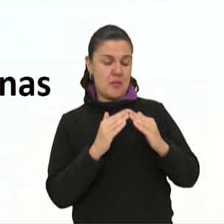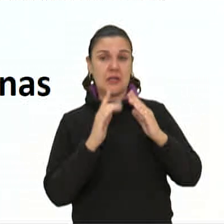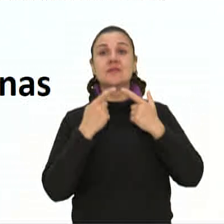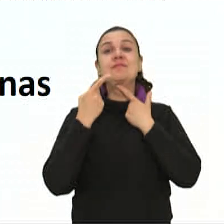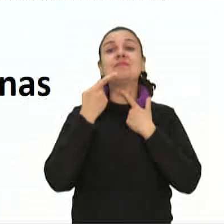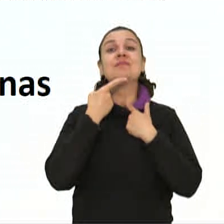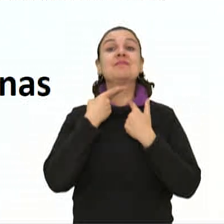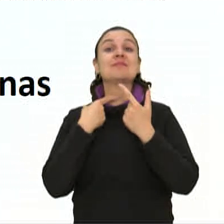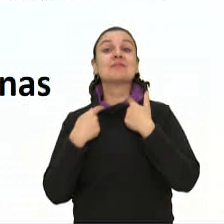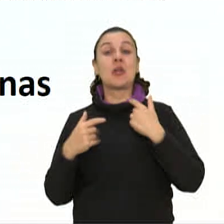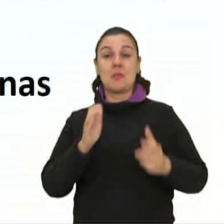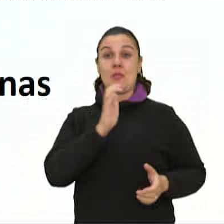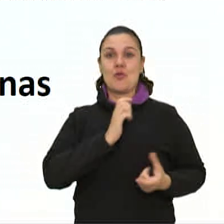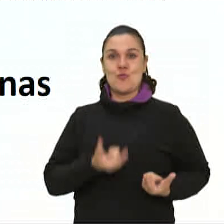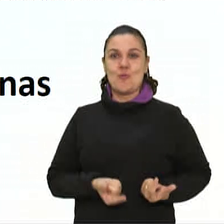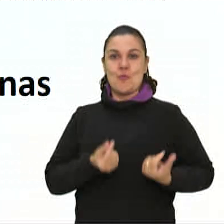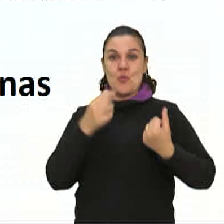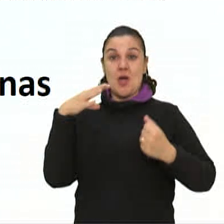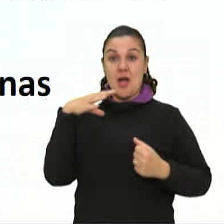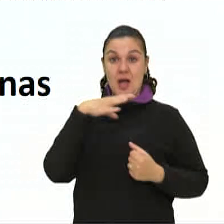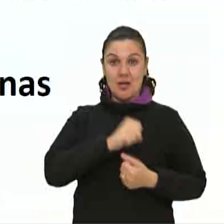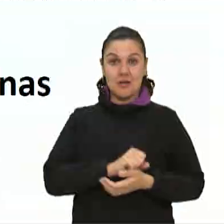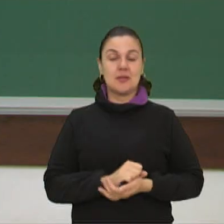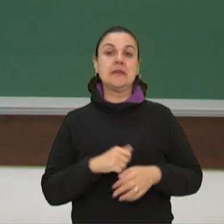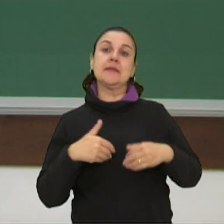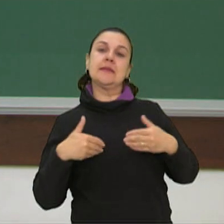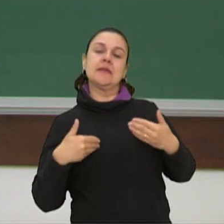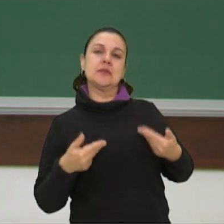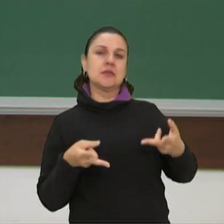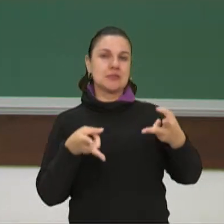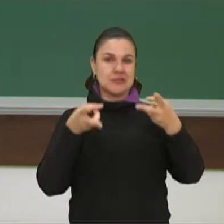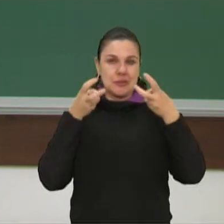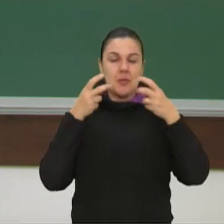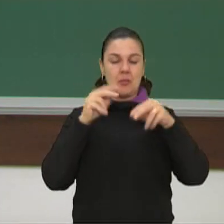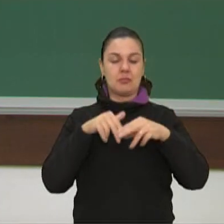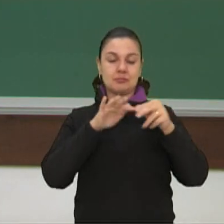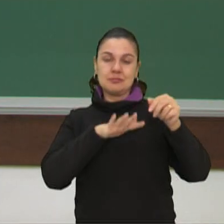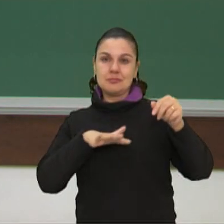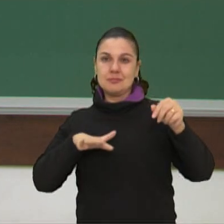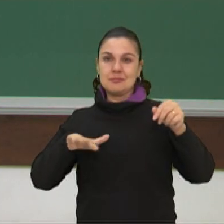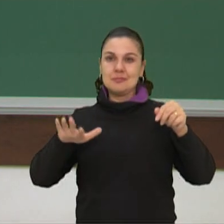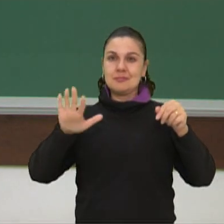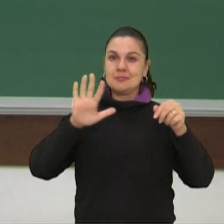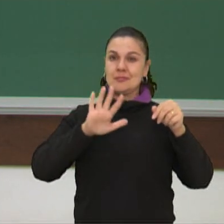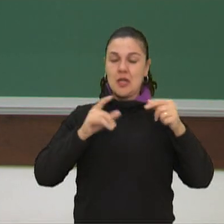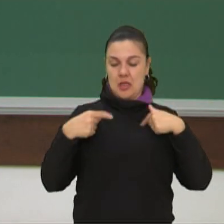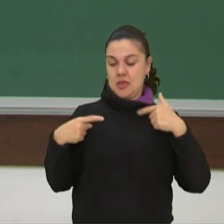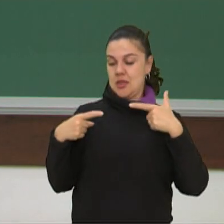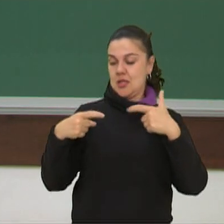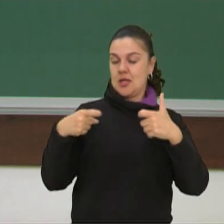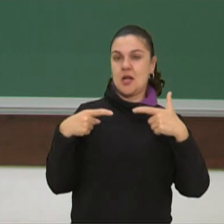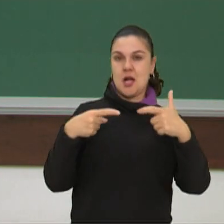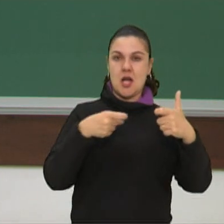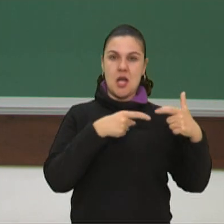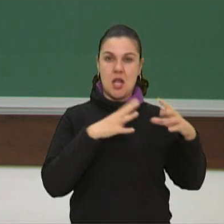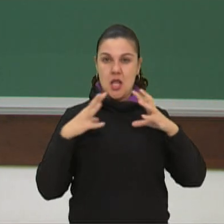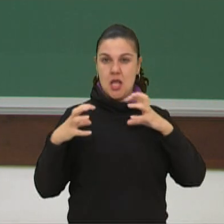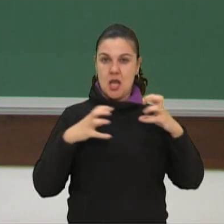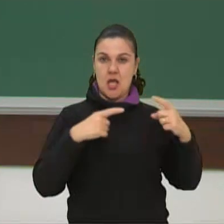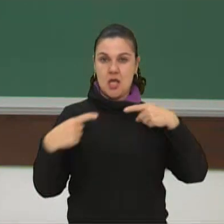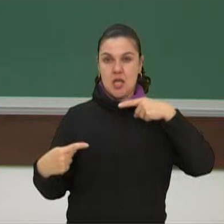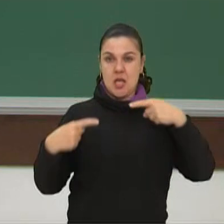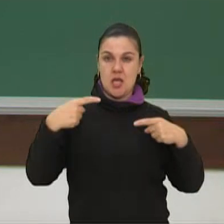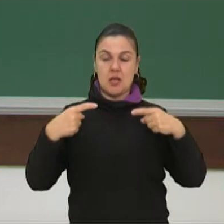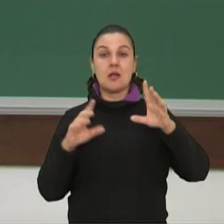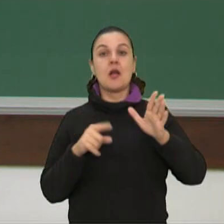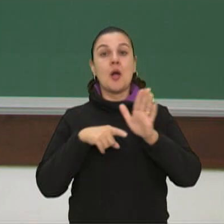desejosos de enriquecer rapidamente. Então, você reparou que tem um cenário aí de disputas o tempo todo.